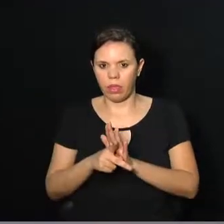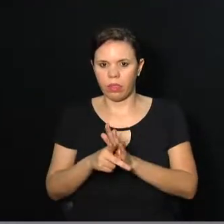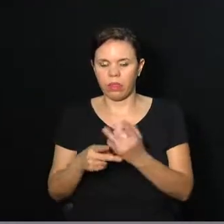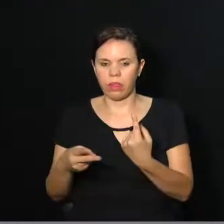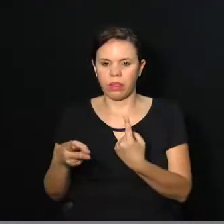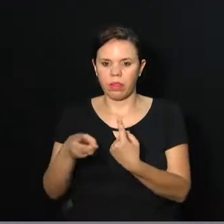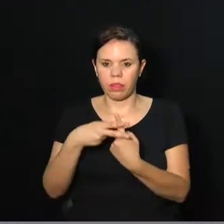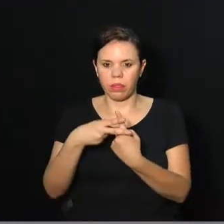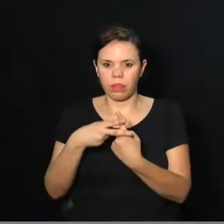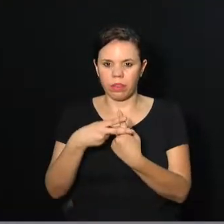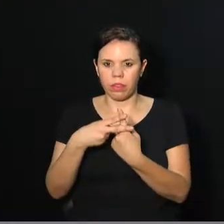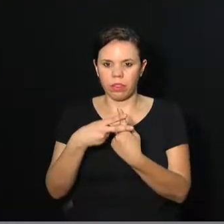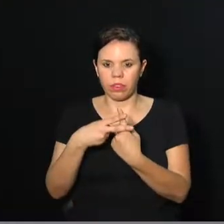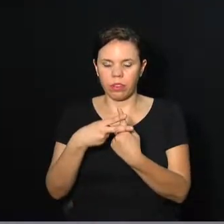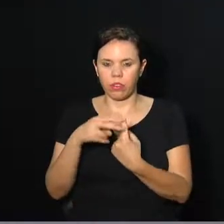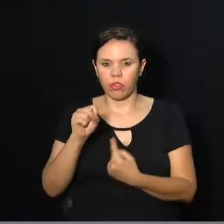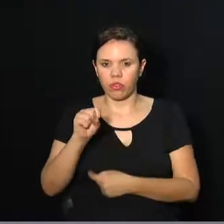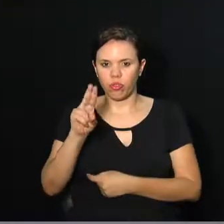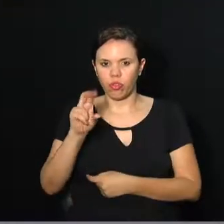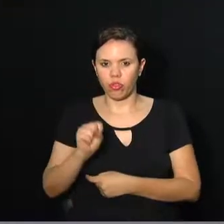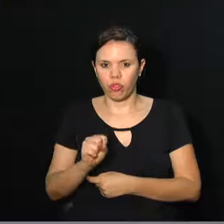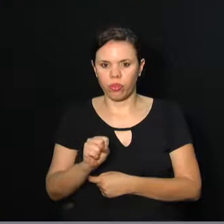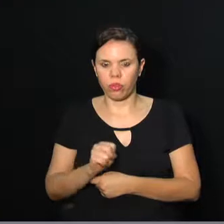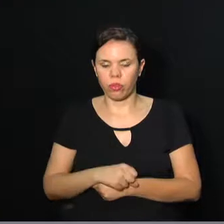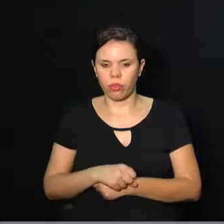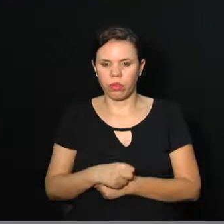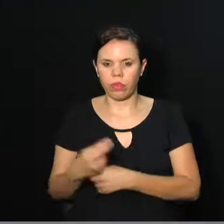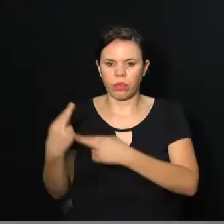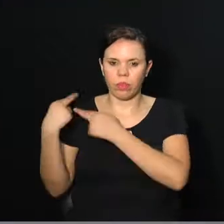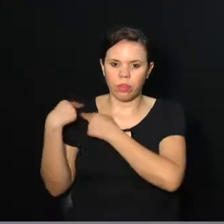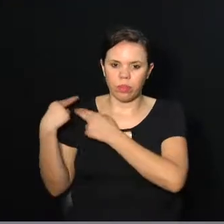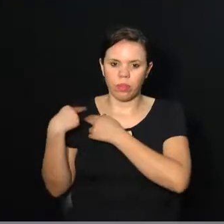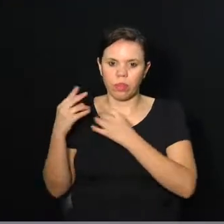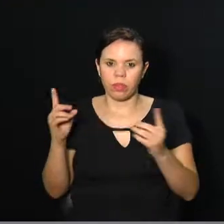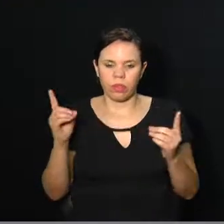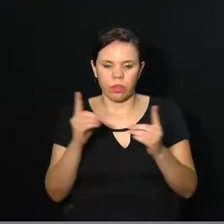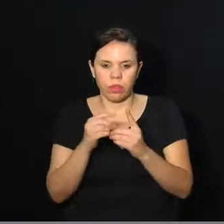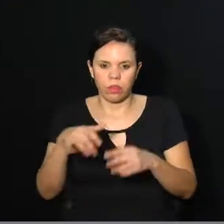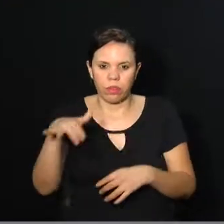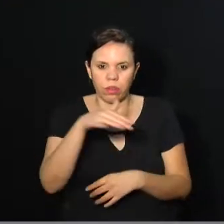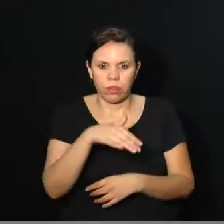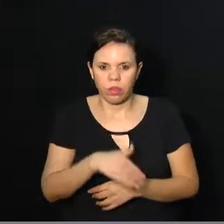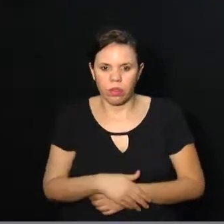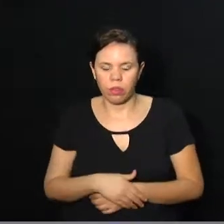no atendimento, a gestante puérpera sendo responsável pelo atendimento das regiões